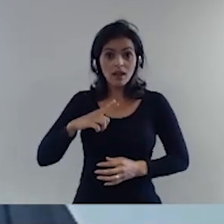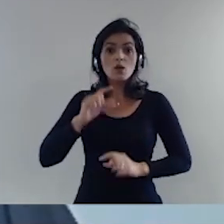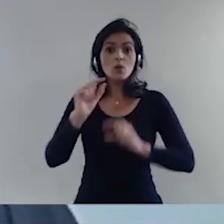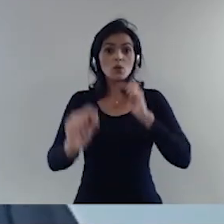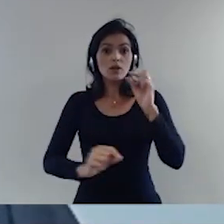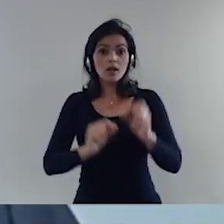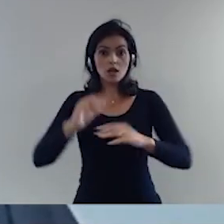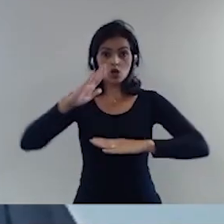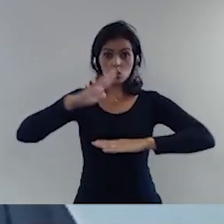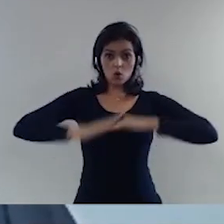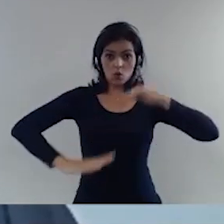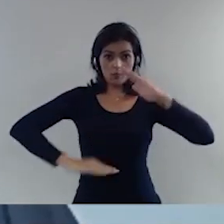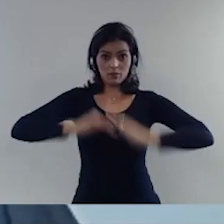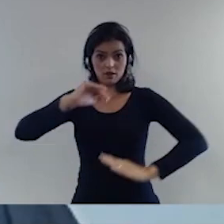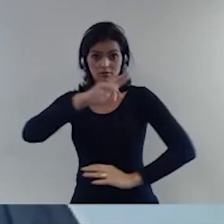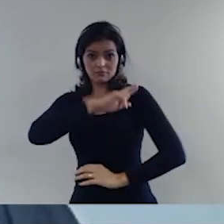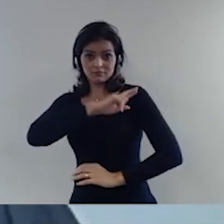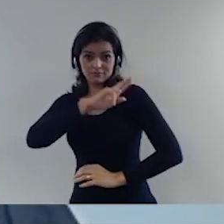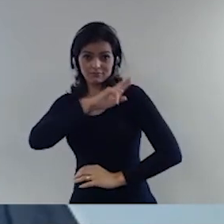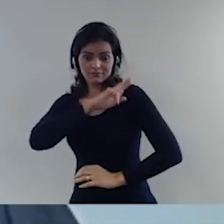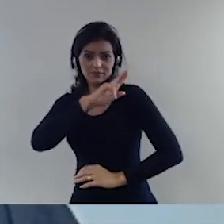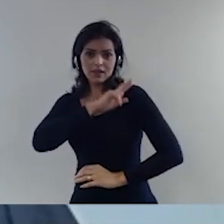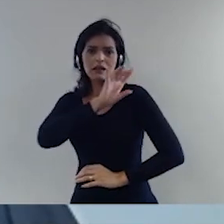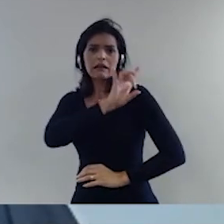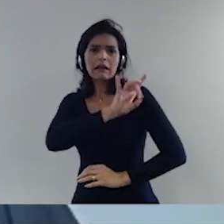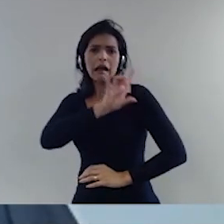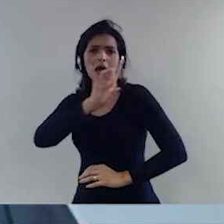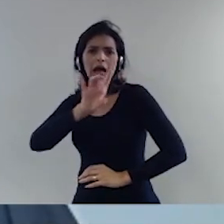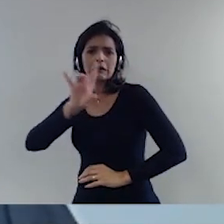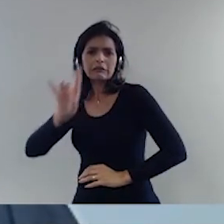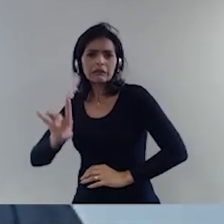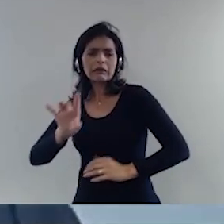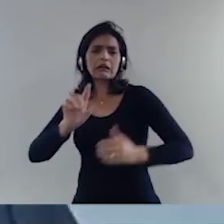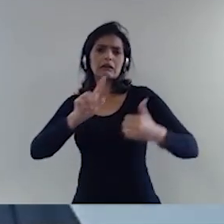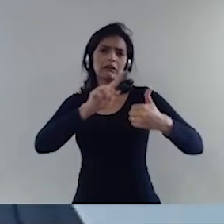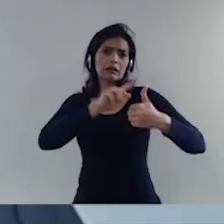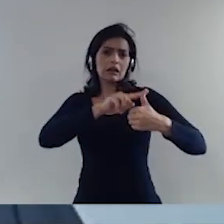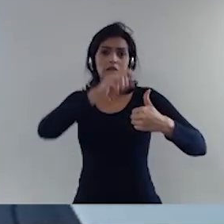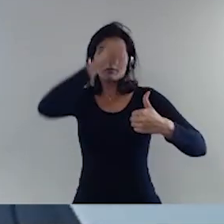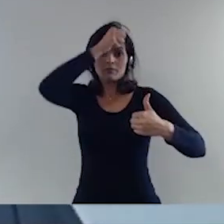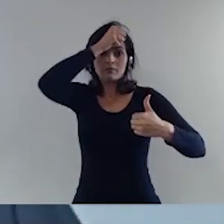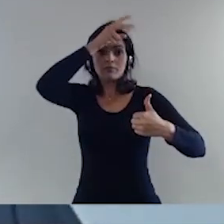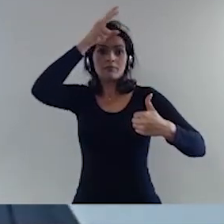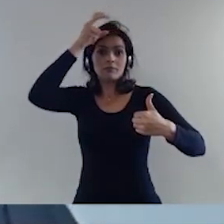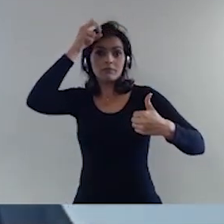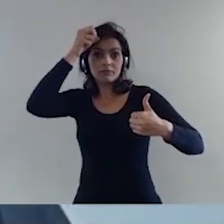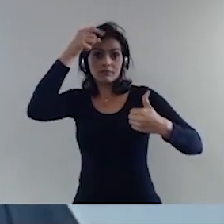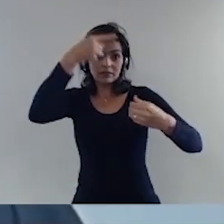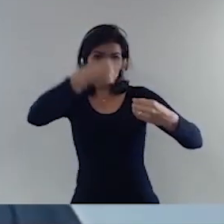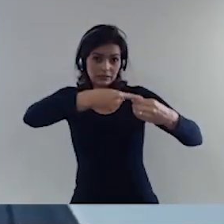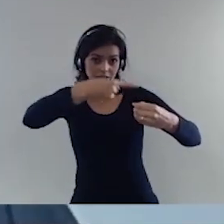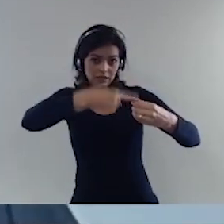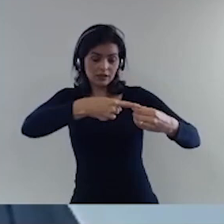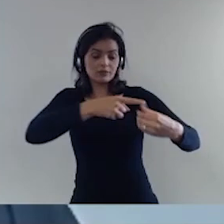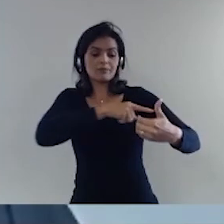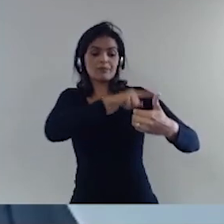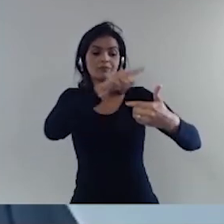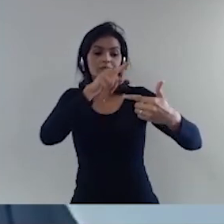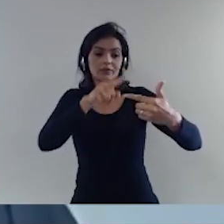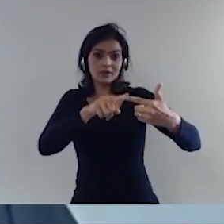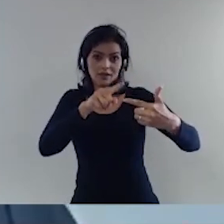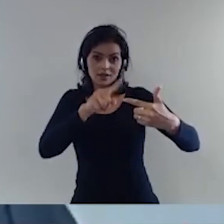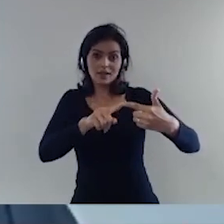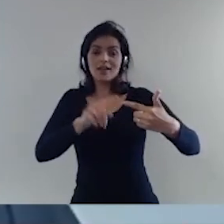de competências de cada nível federado. No Brasil, nós temos 3, com uma peculiaridade do